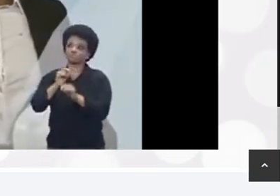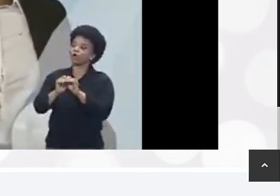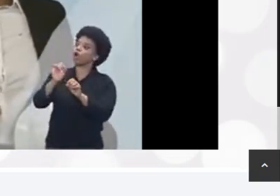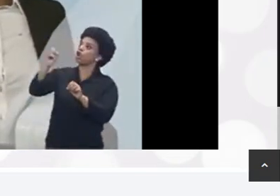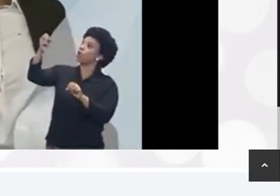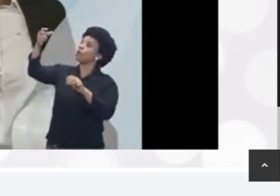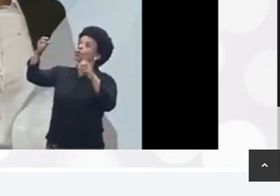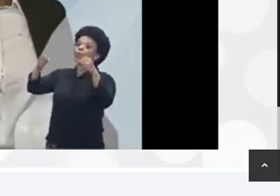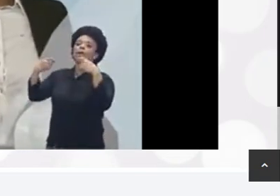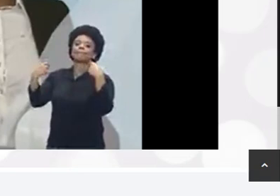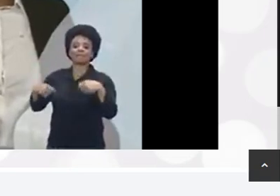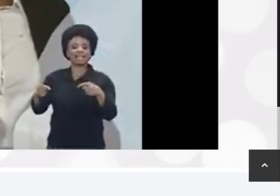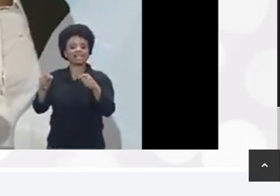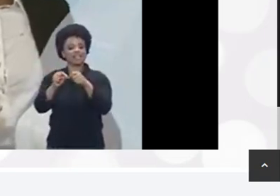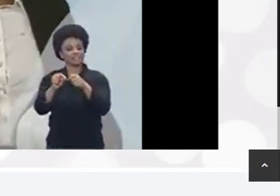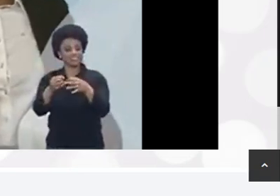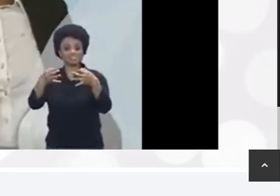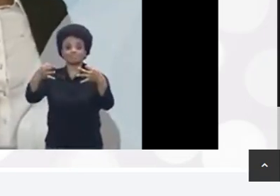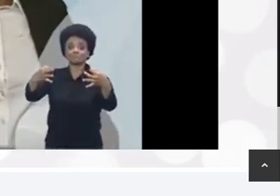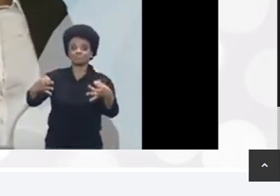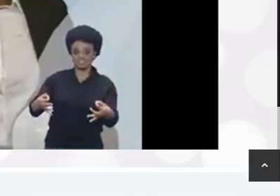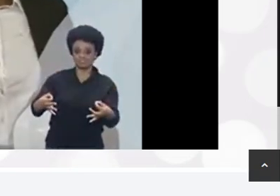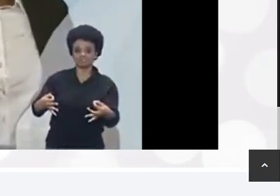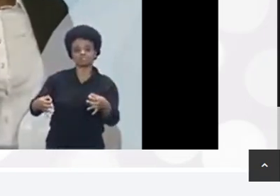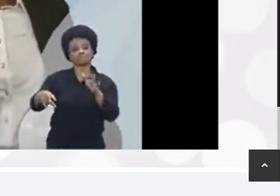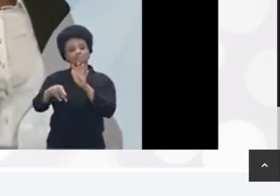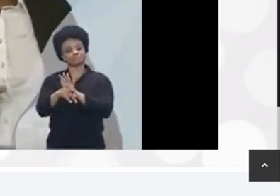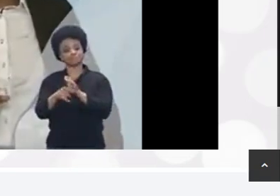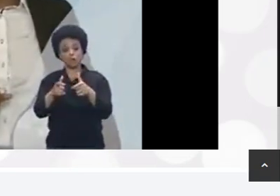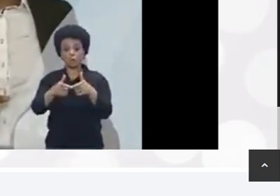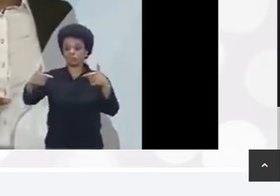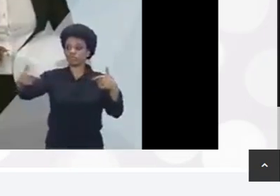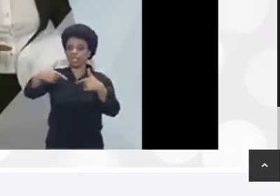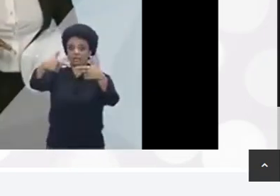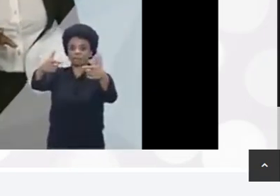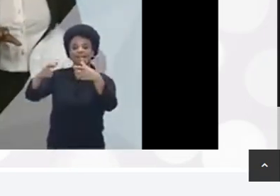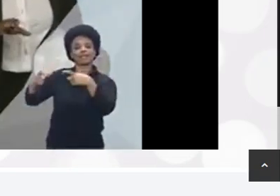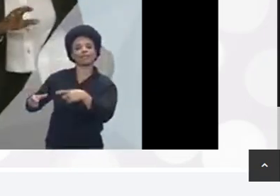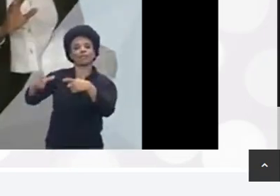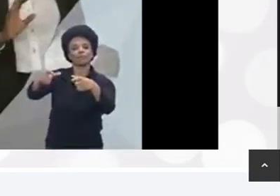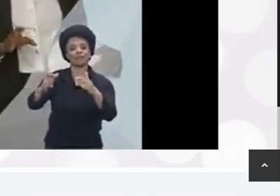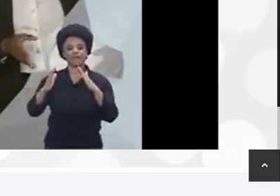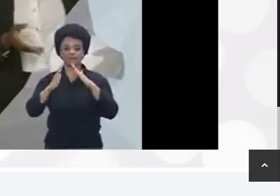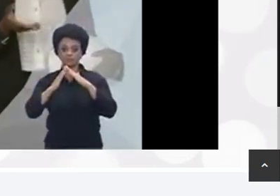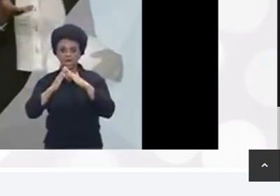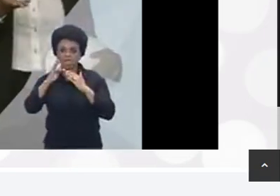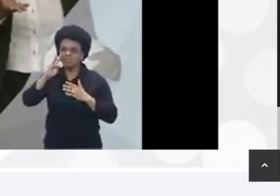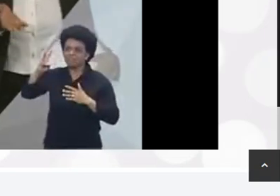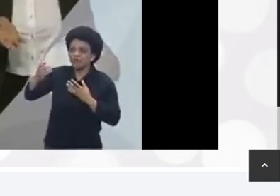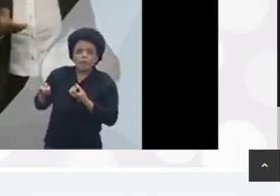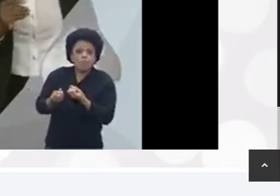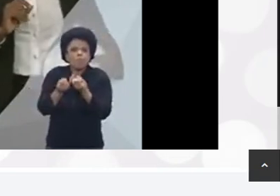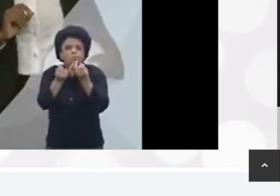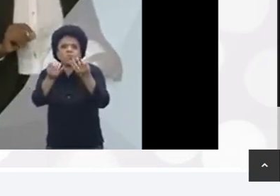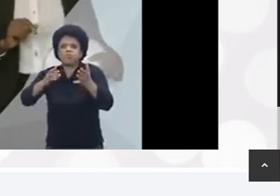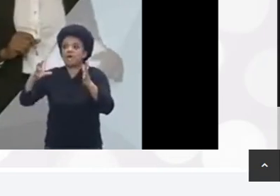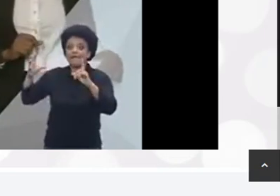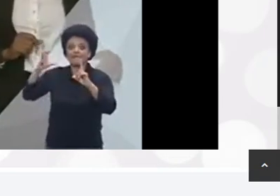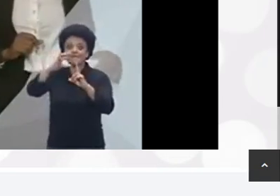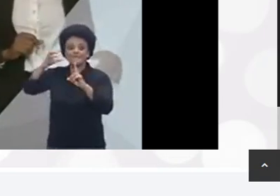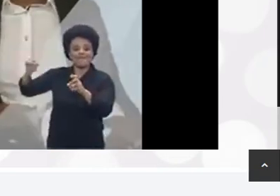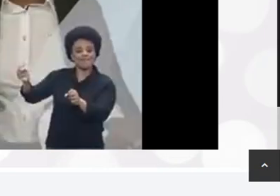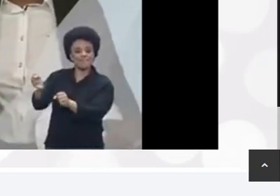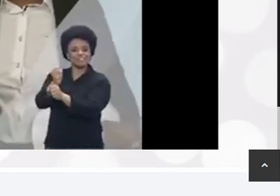ser dimensionado corretamente, de acordo com o tamanho do ambiente. Viu só quantos fatores influenciam na construção